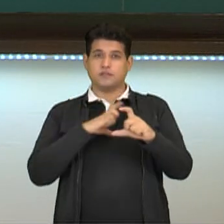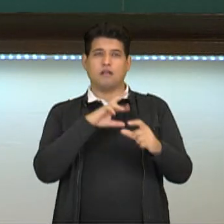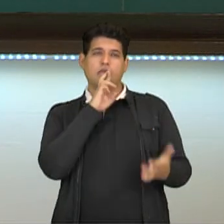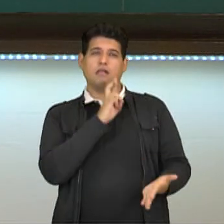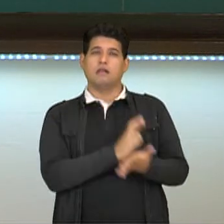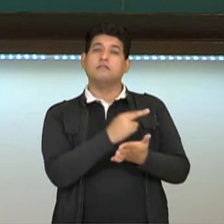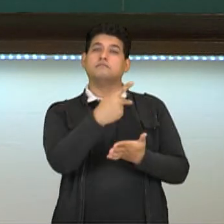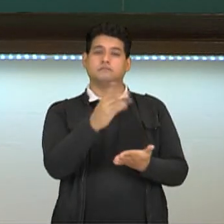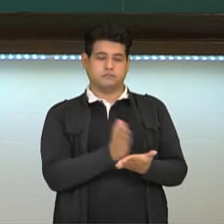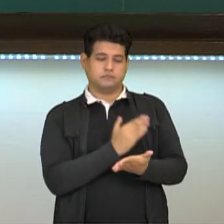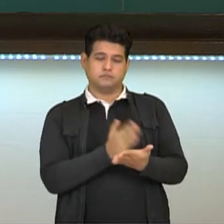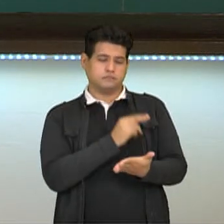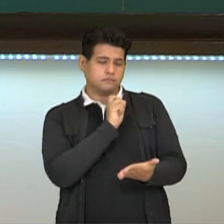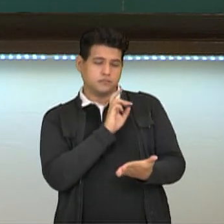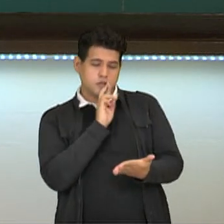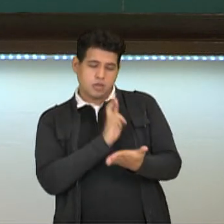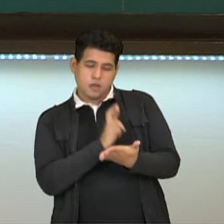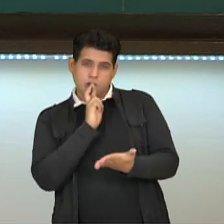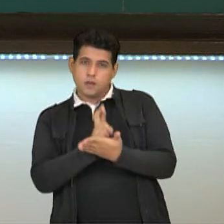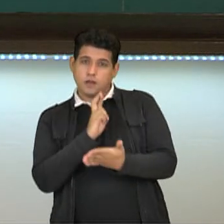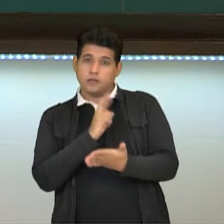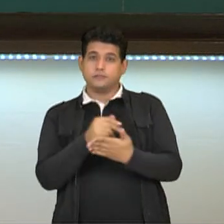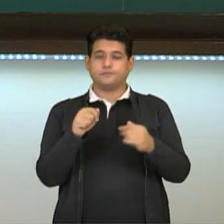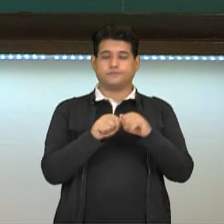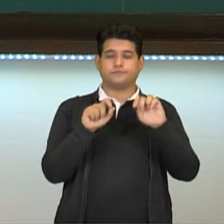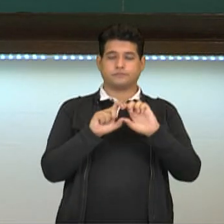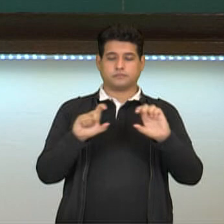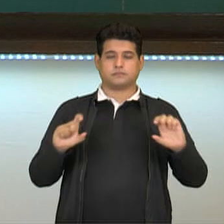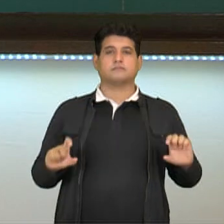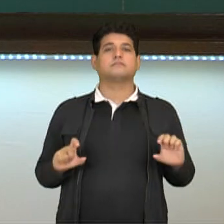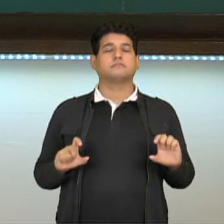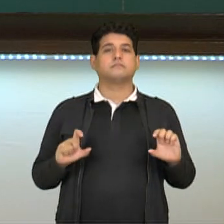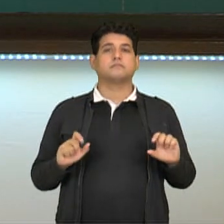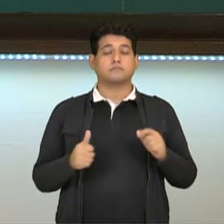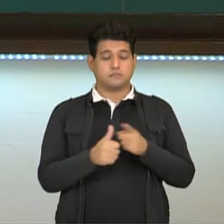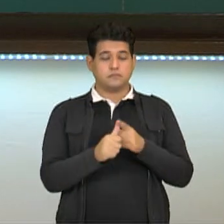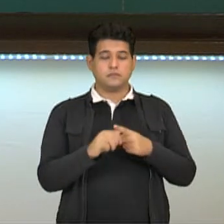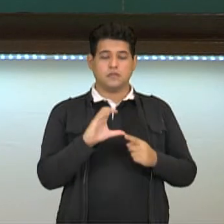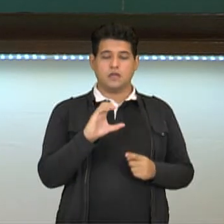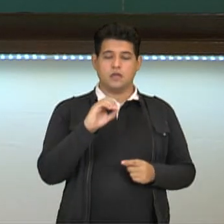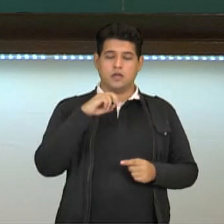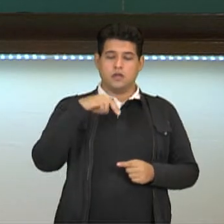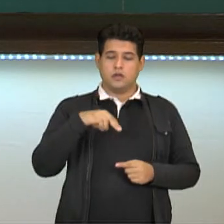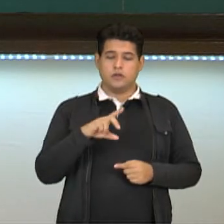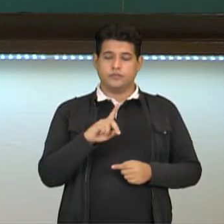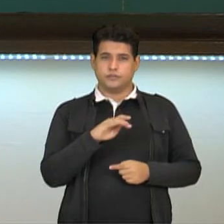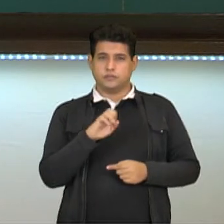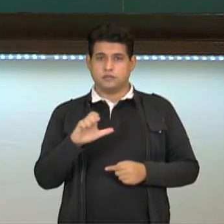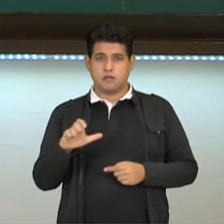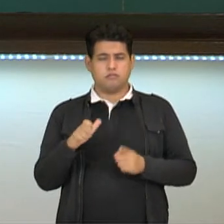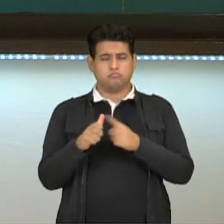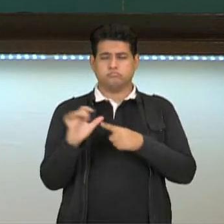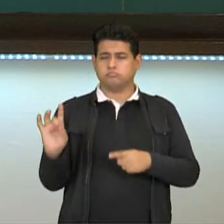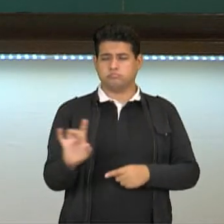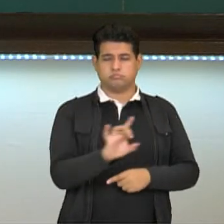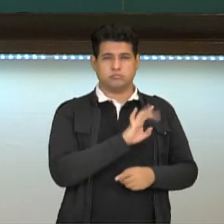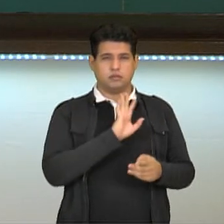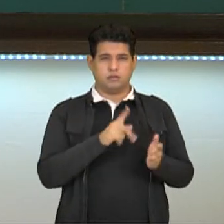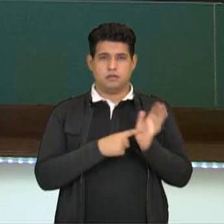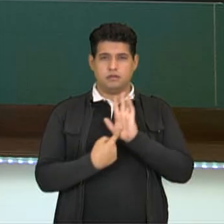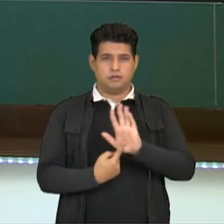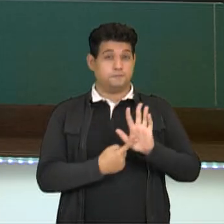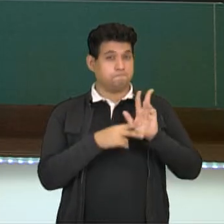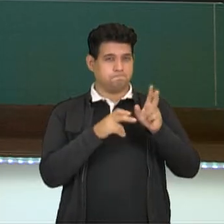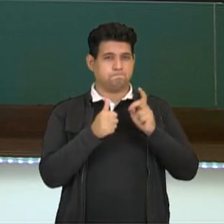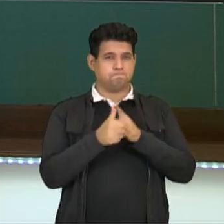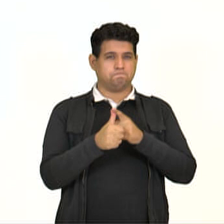então, no caderno de vocês, formando uma frase na force conditional para cada uma das situações apresentadas. Vamos